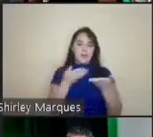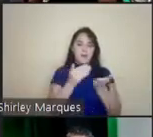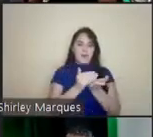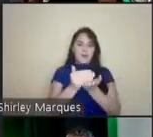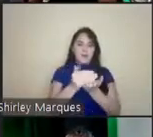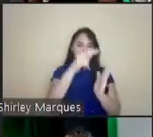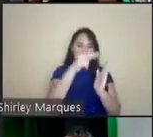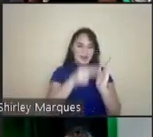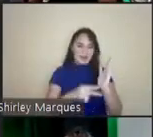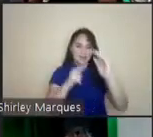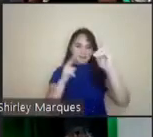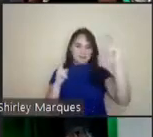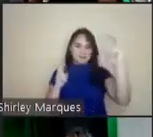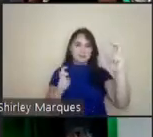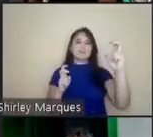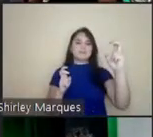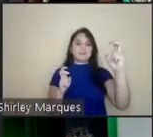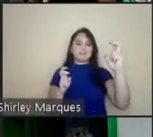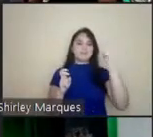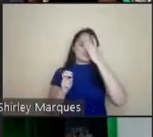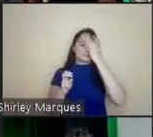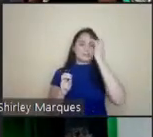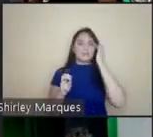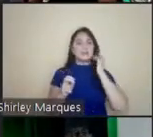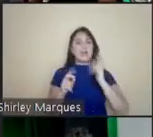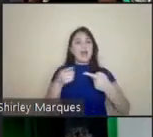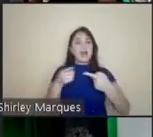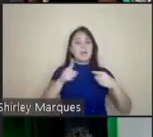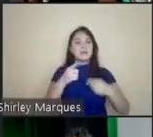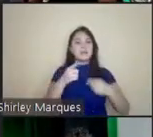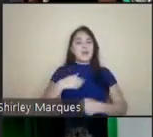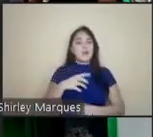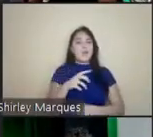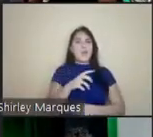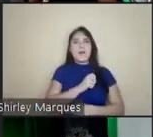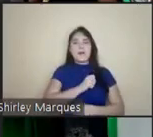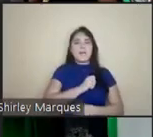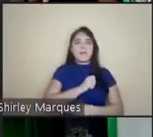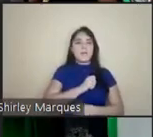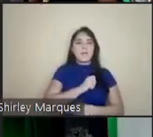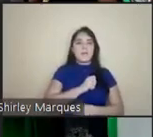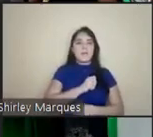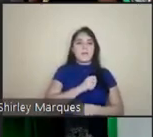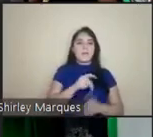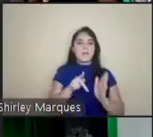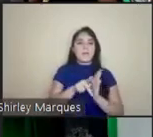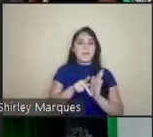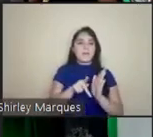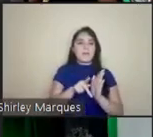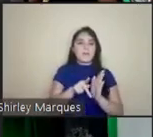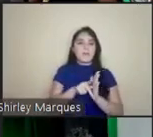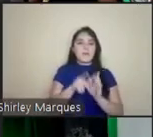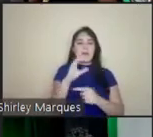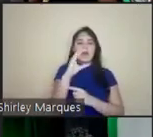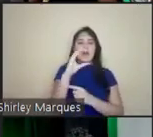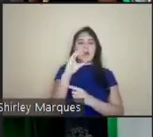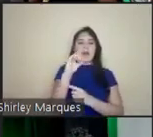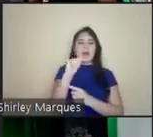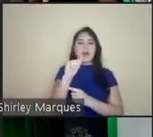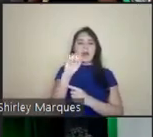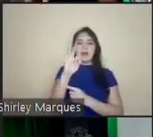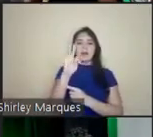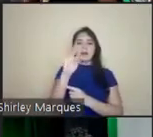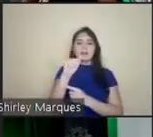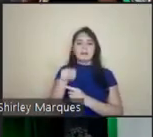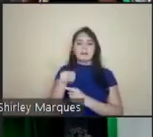poema aquela música que eu amo demais, que é do Bob Dylan, que Caetano fez a